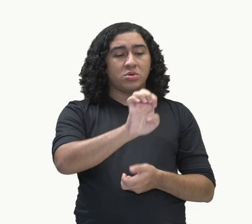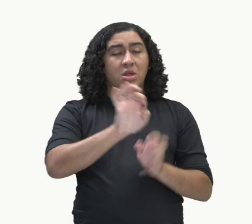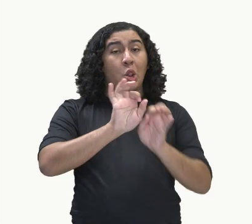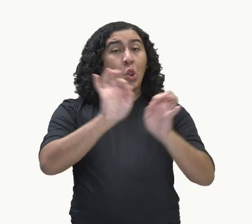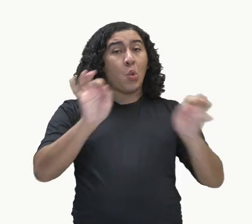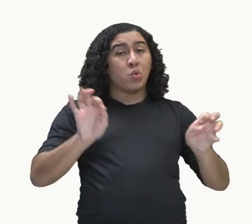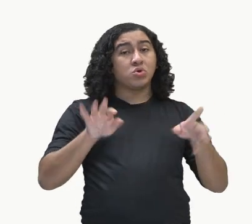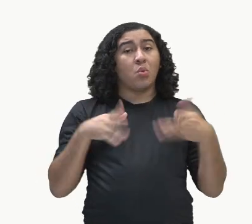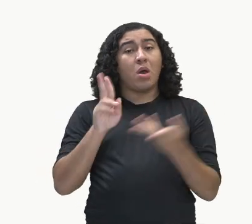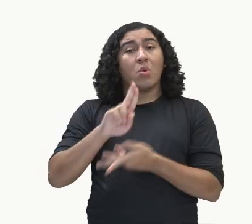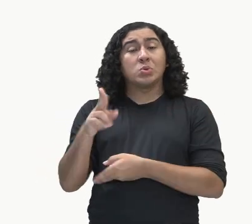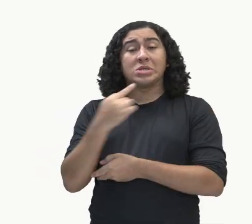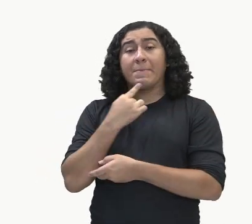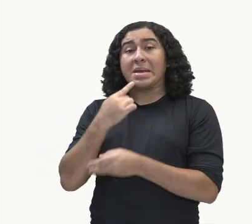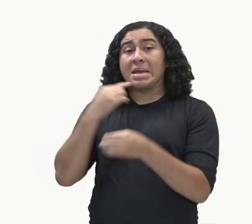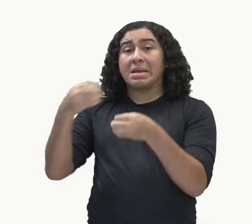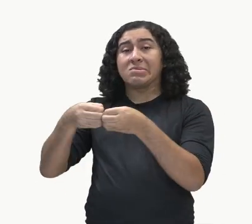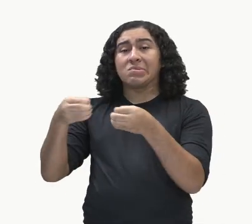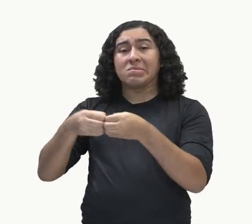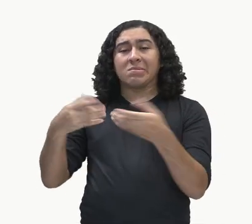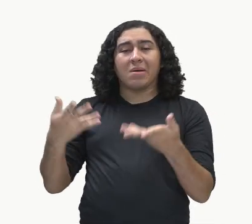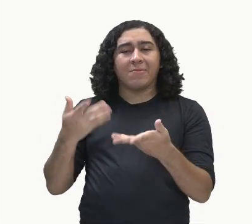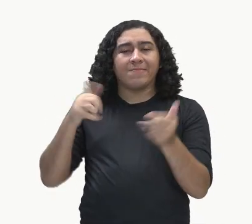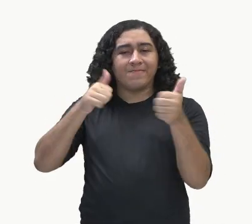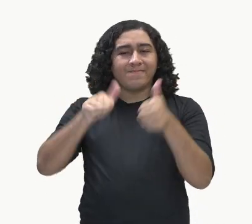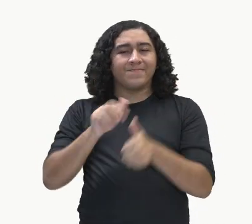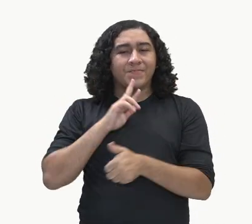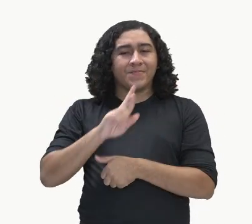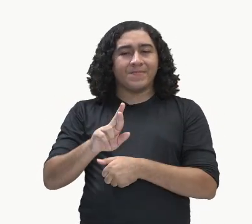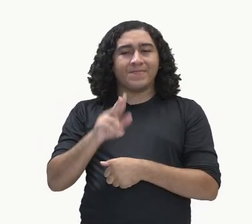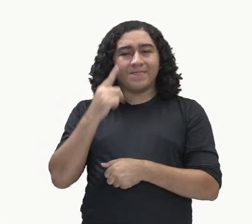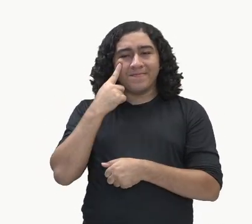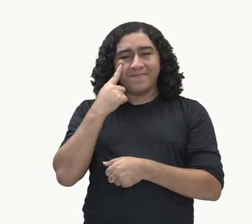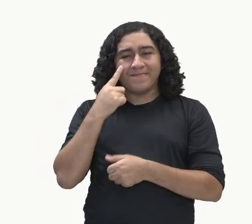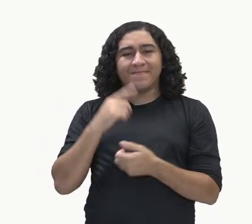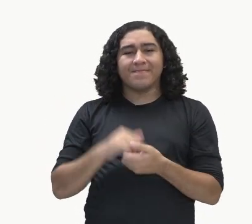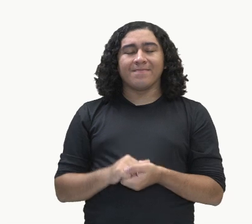né, para completar a nossa frase? Vamos analisar então a resposta.